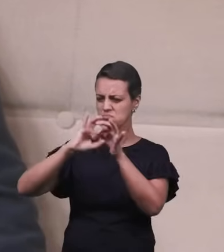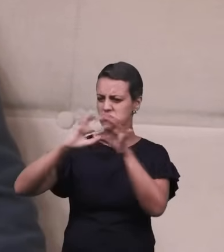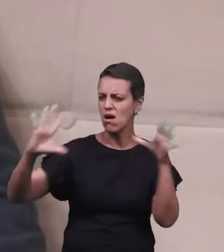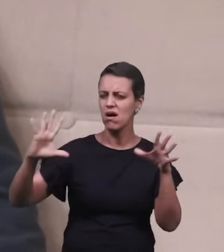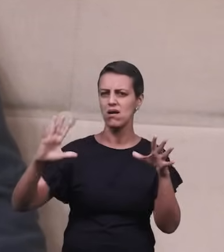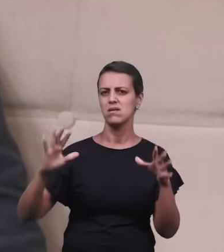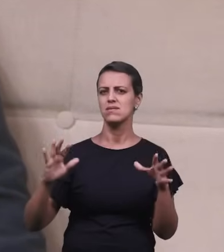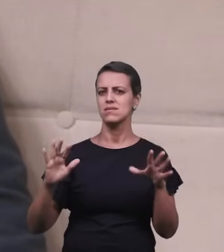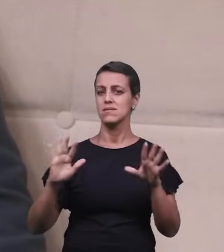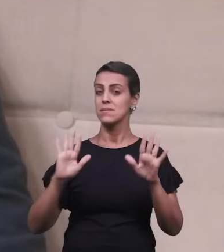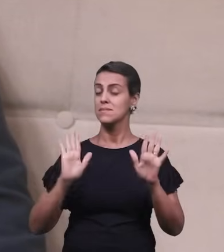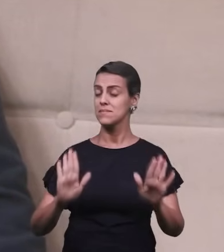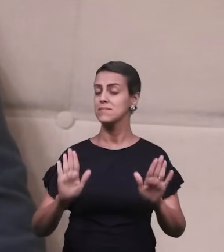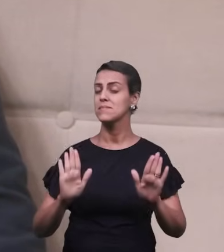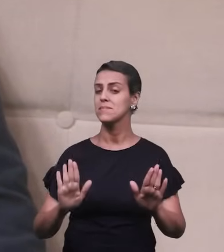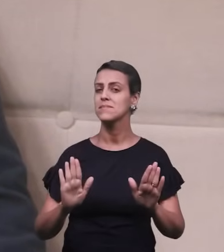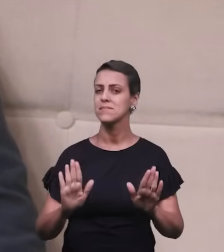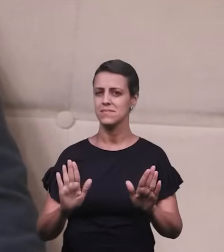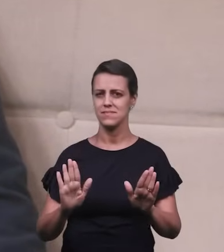comunhão. Contudo,